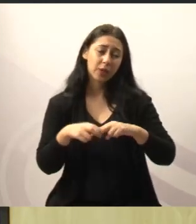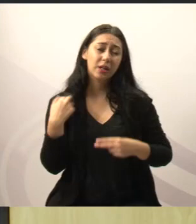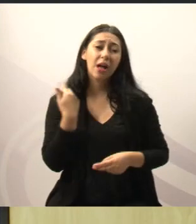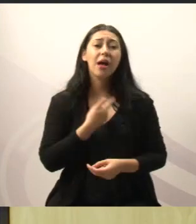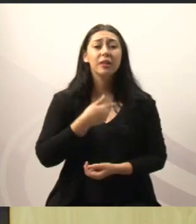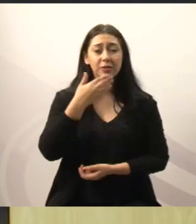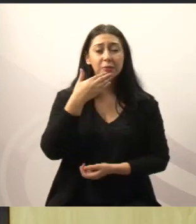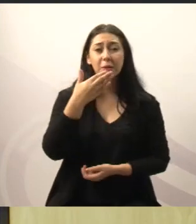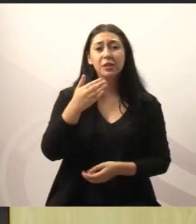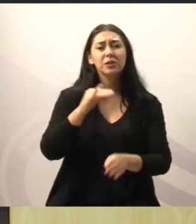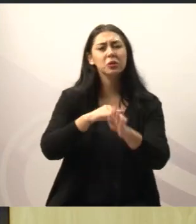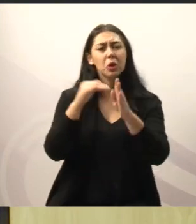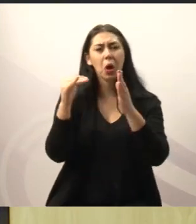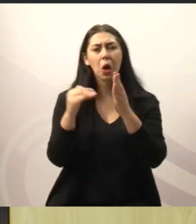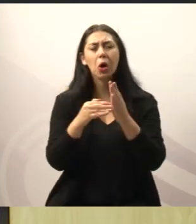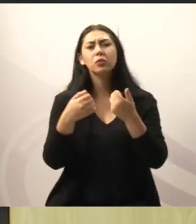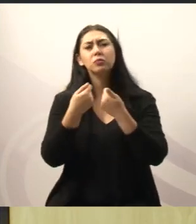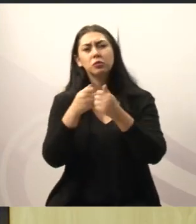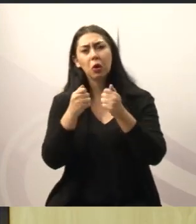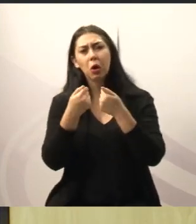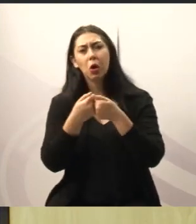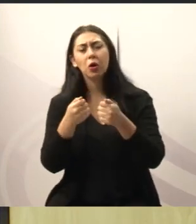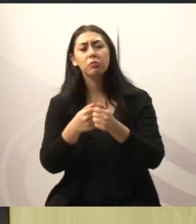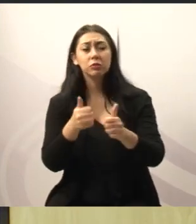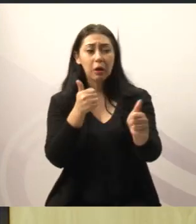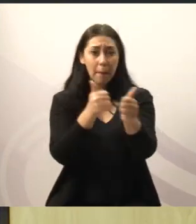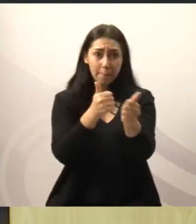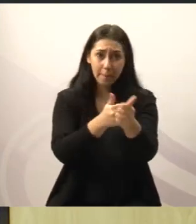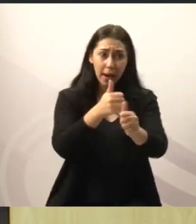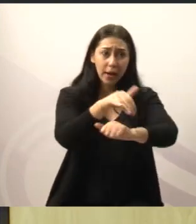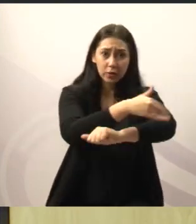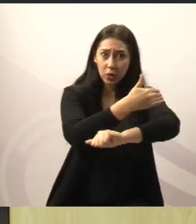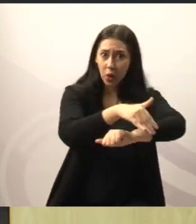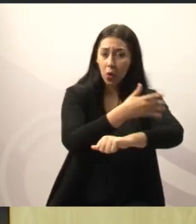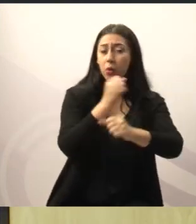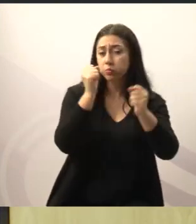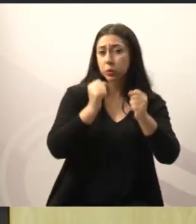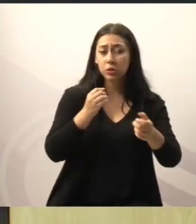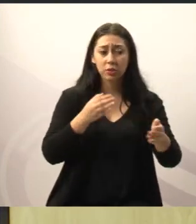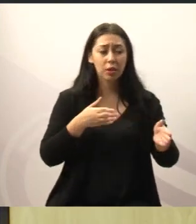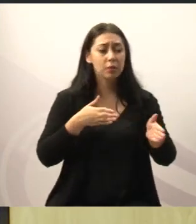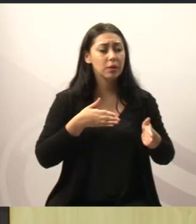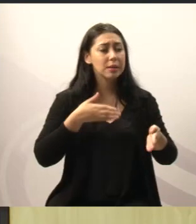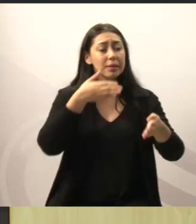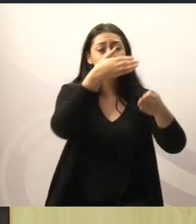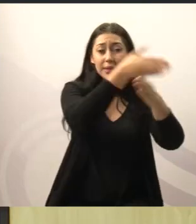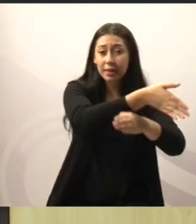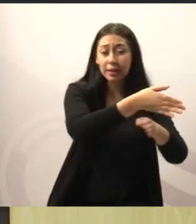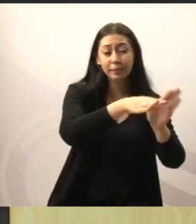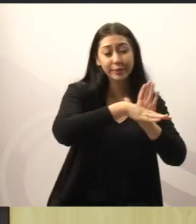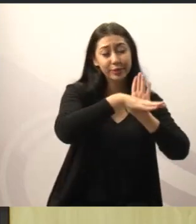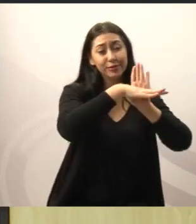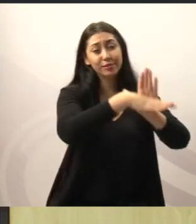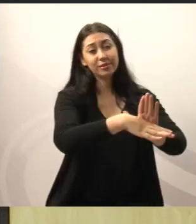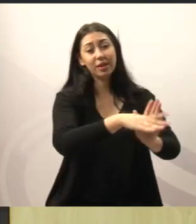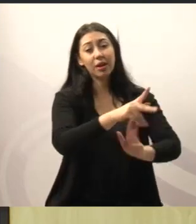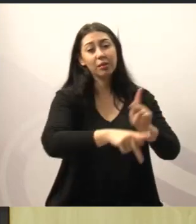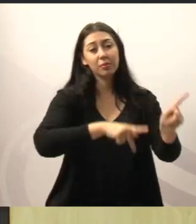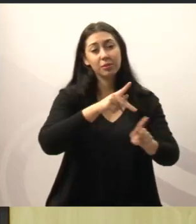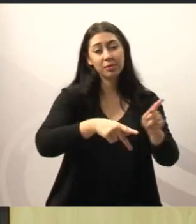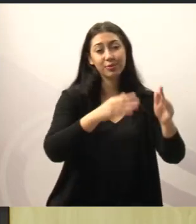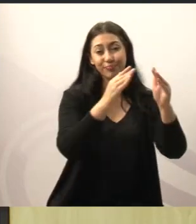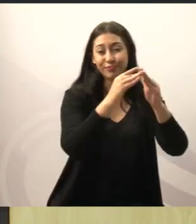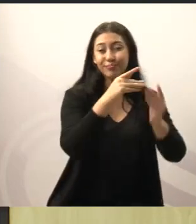que fazem a linha circular 3 possam adentrar ao bairro Lagoa Azul para ajudar a grande população que reside na